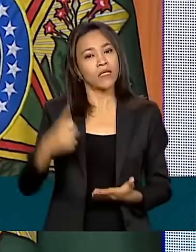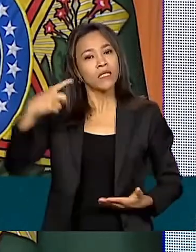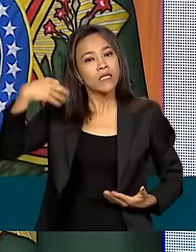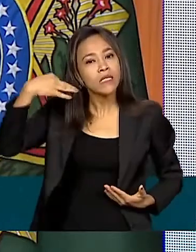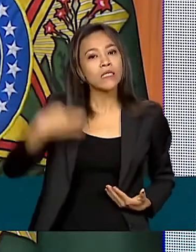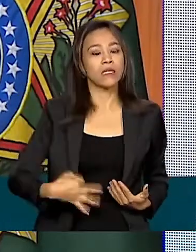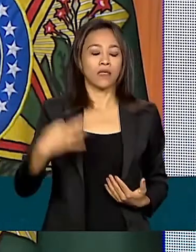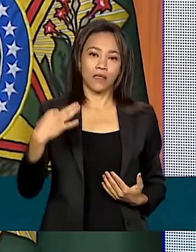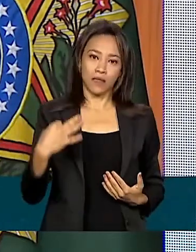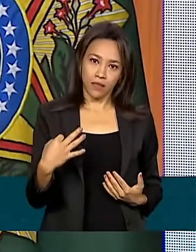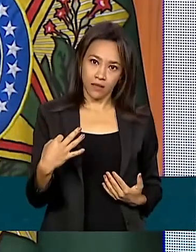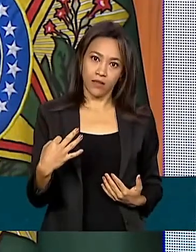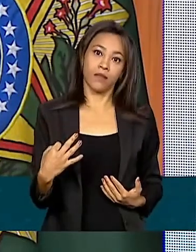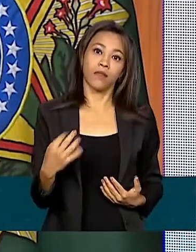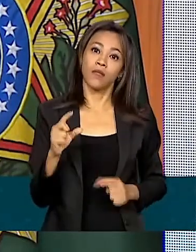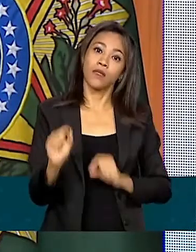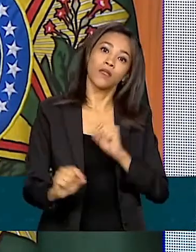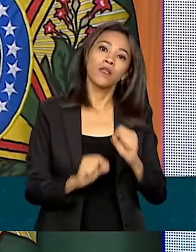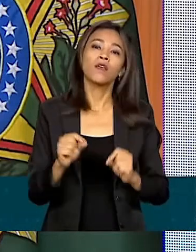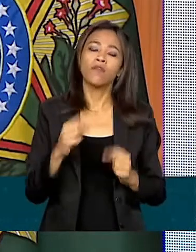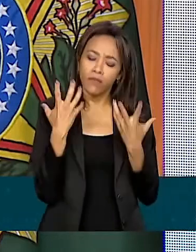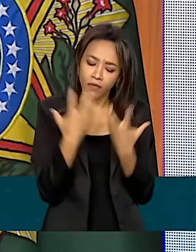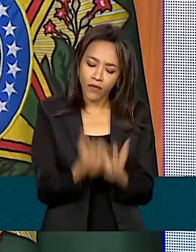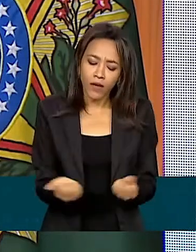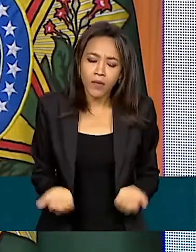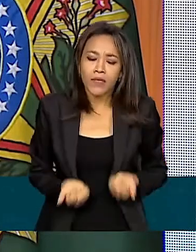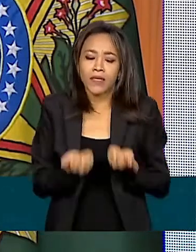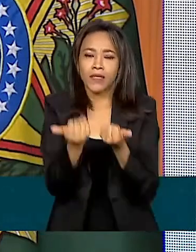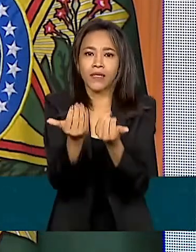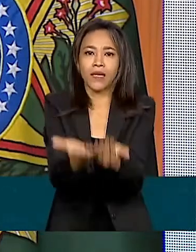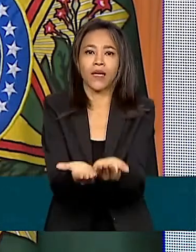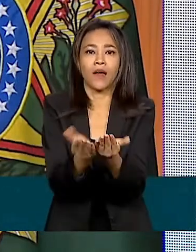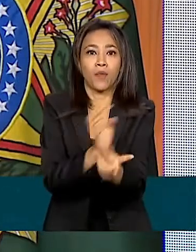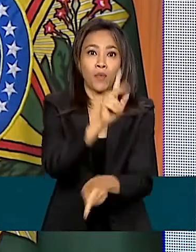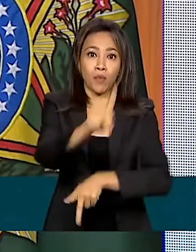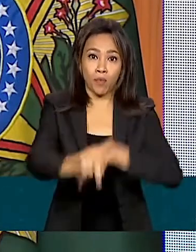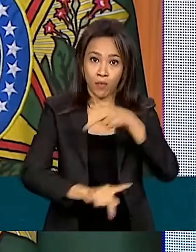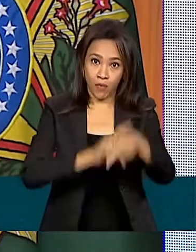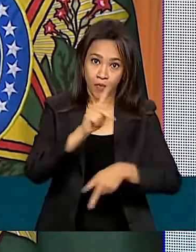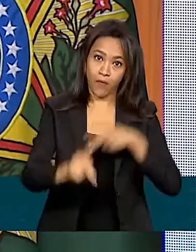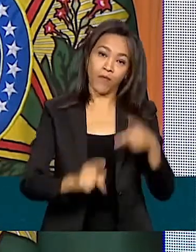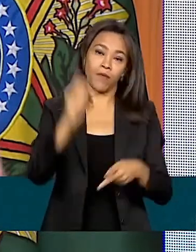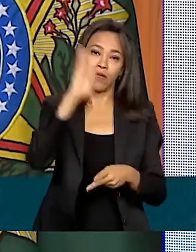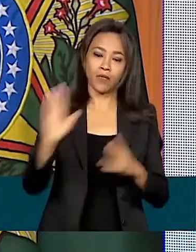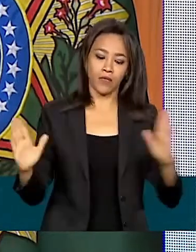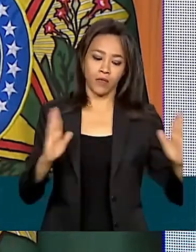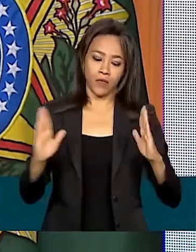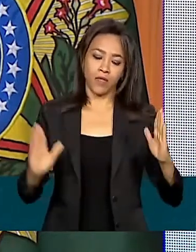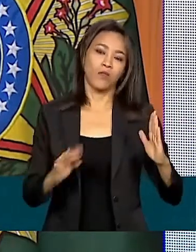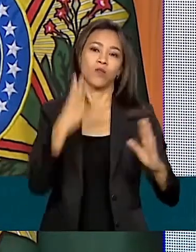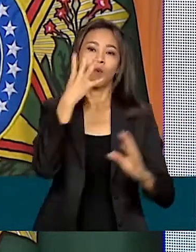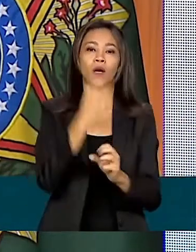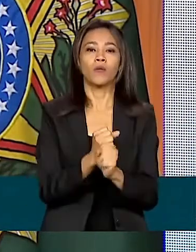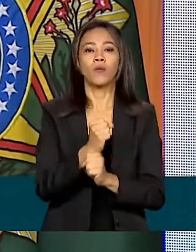que muito muito entregaremos ao povo brasileiro ao longo desses quatro anos que Deus nos abençoe muito